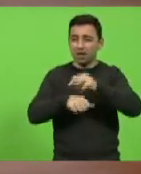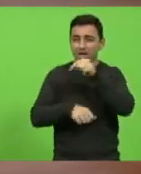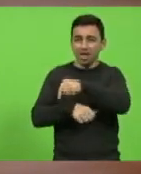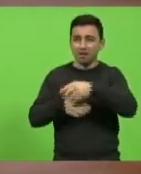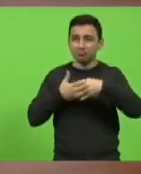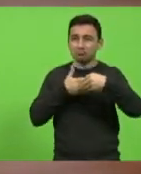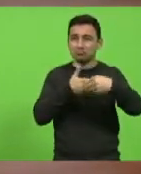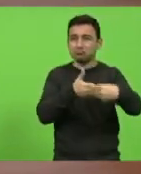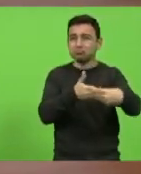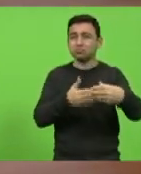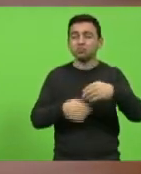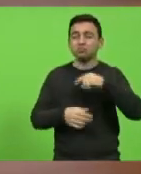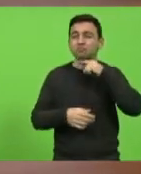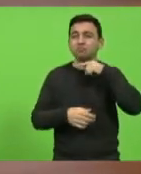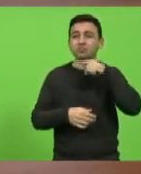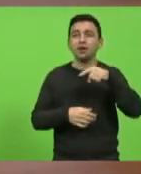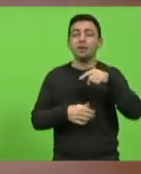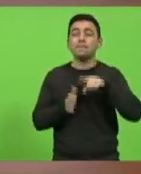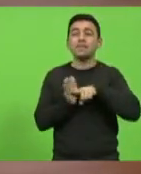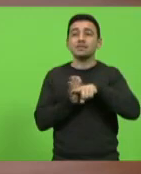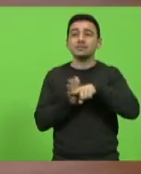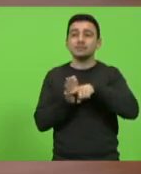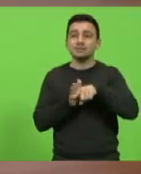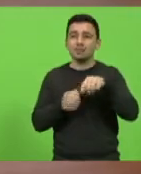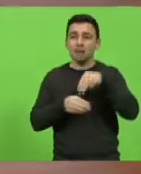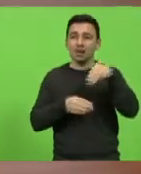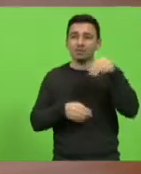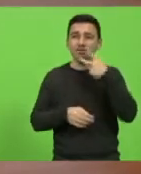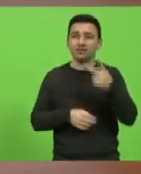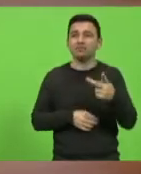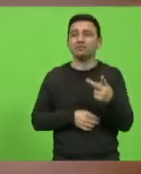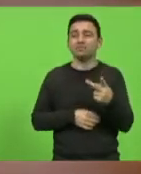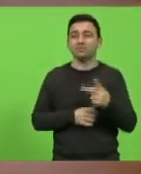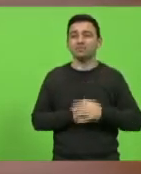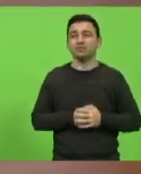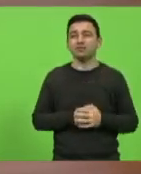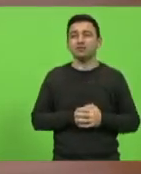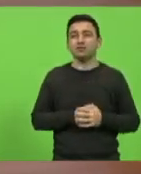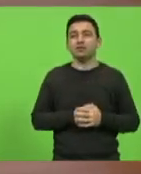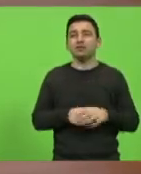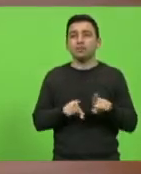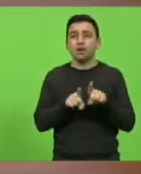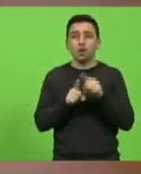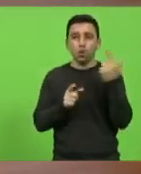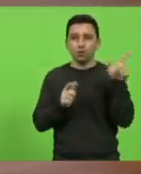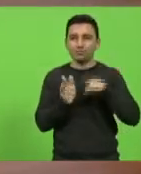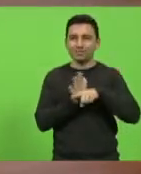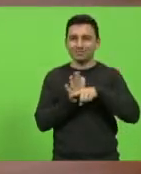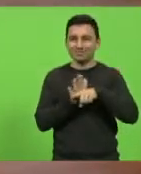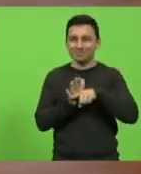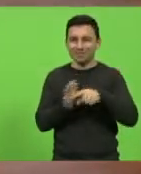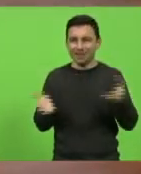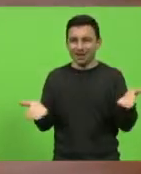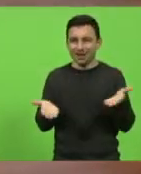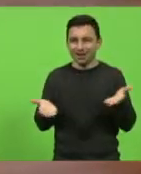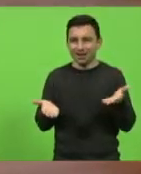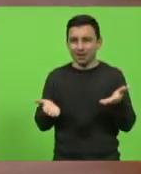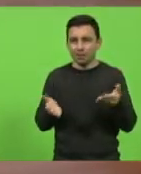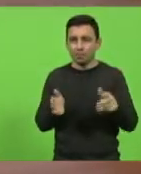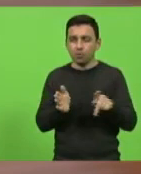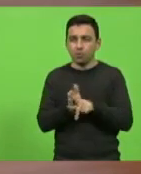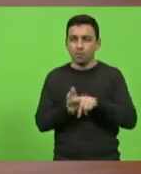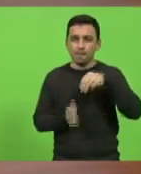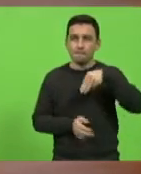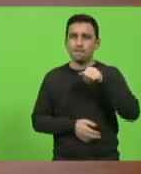Associados Pesquisa e Marketing. Divulgada pelo portal ND+. Em outra pesquisa ainda mais recente, realizada pelo Instituto